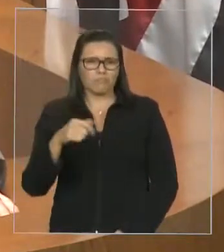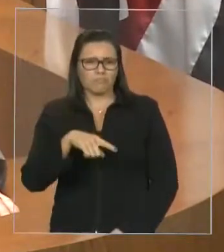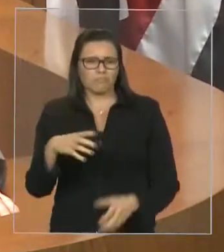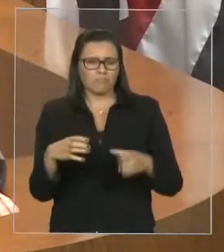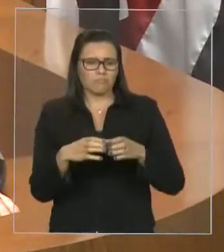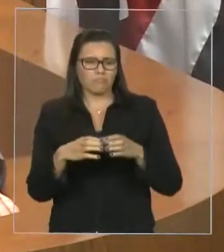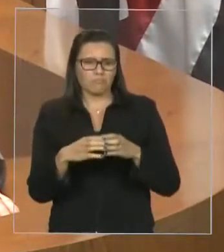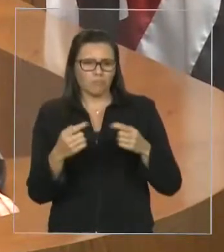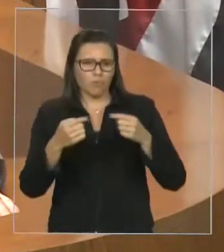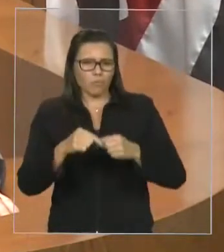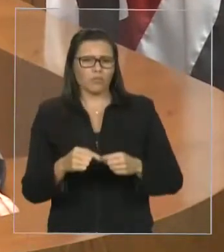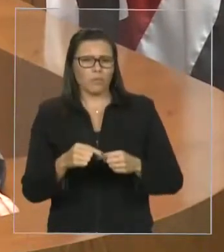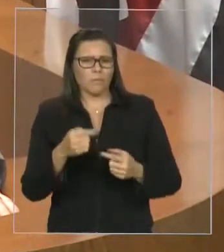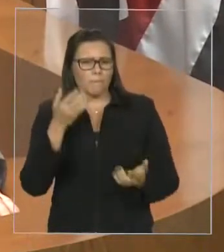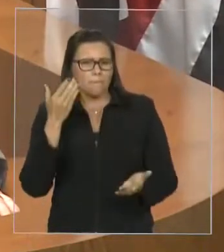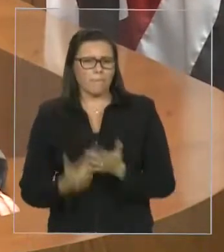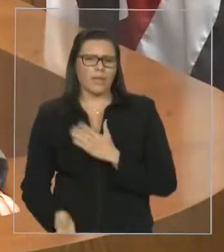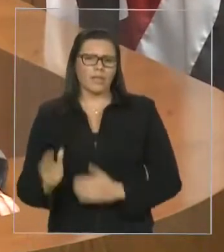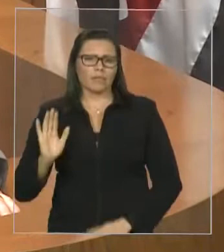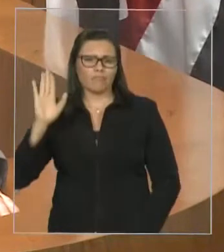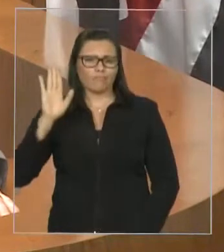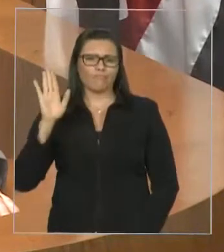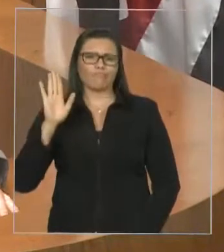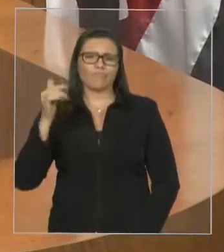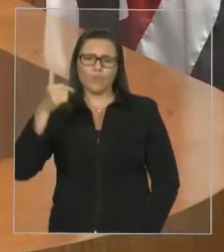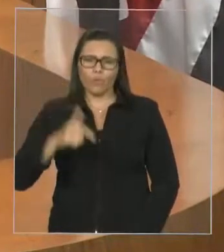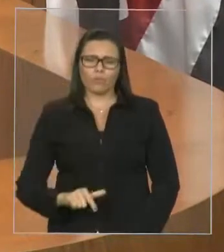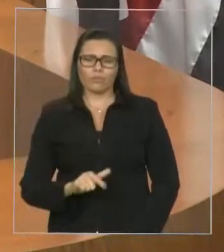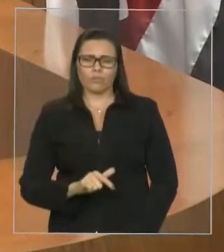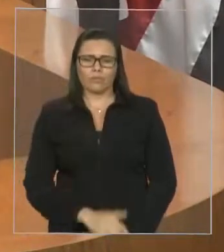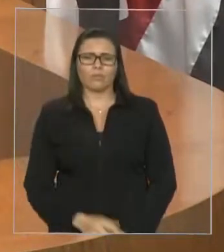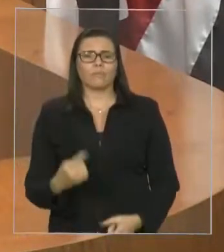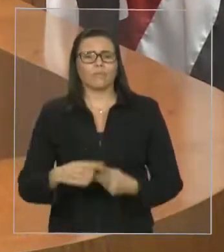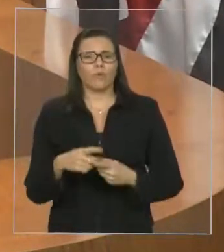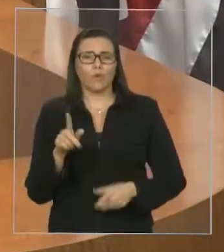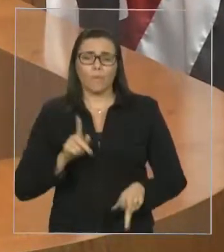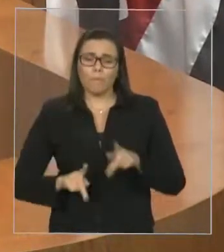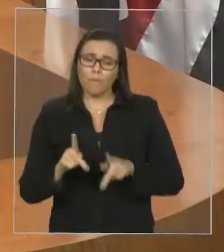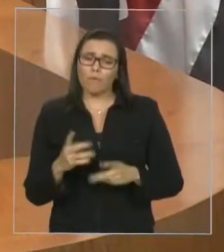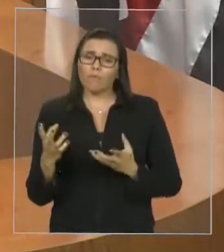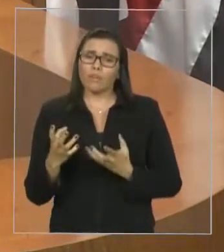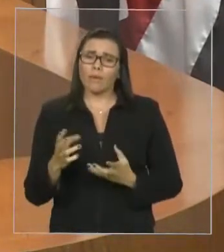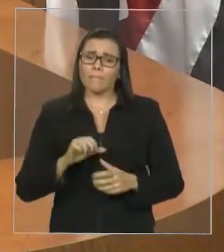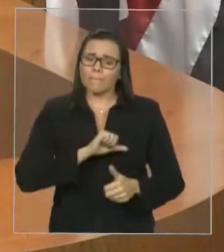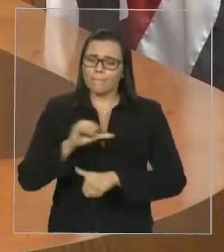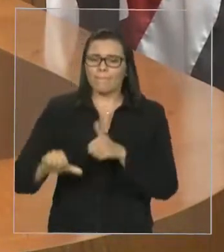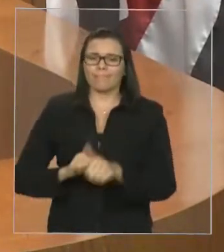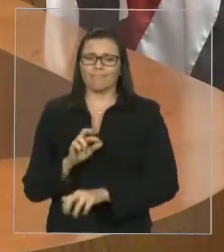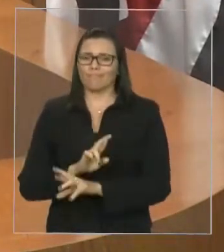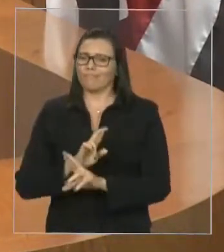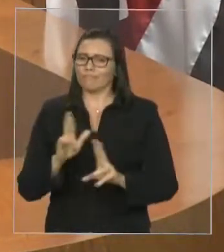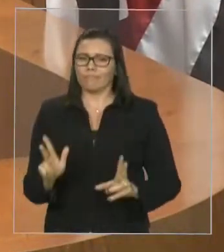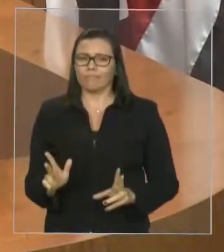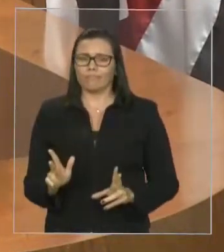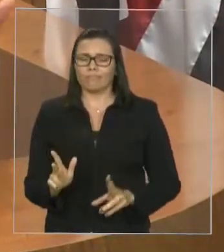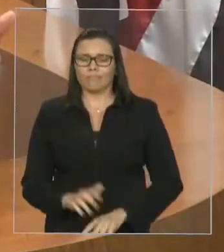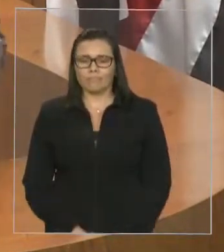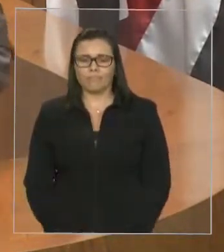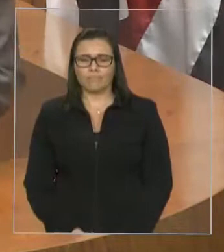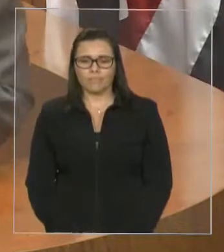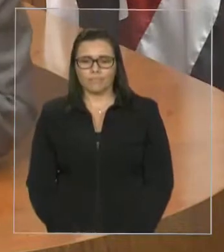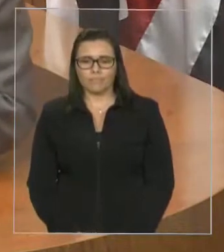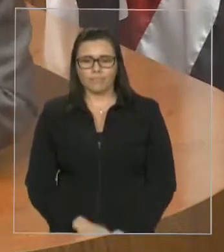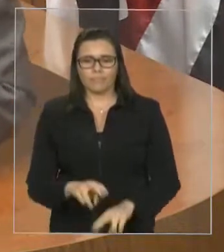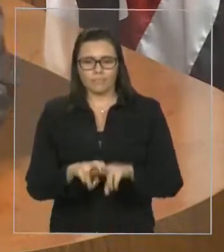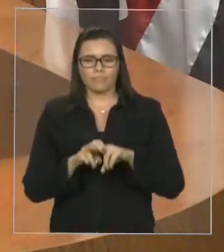experimentando no passado. Mas o hospital, e aí é o grande